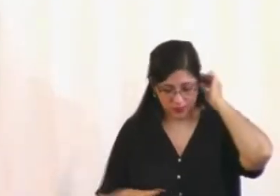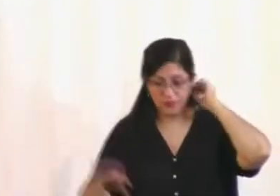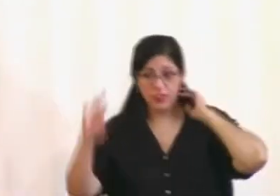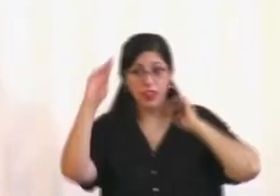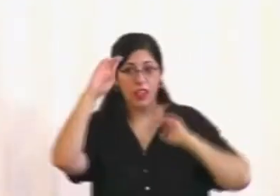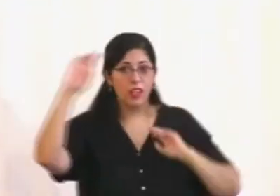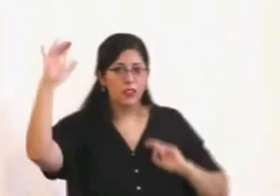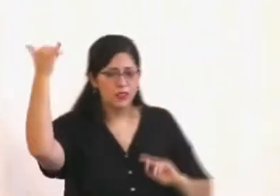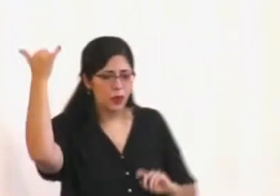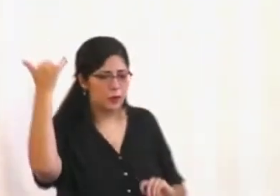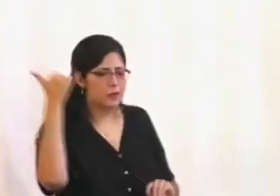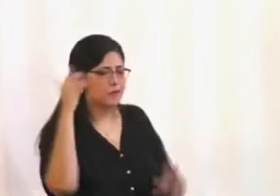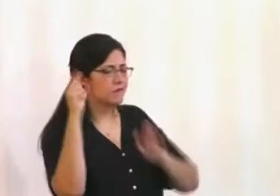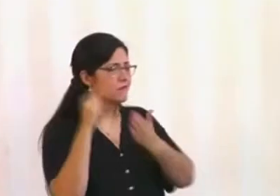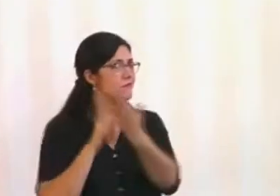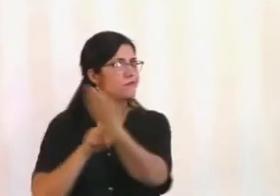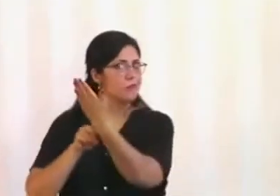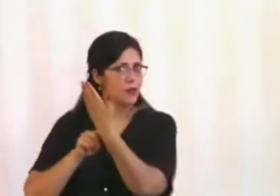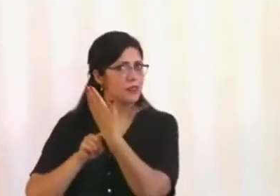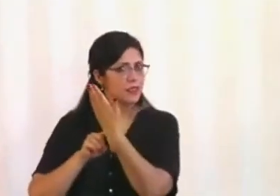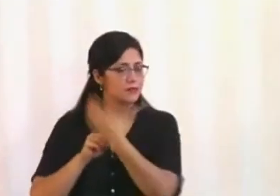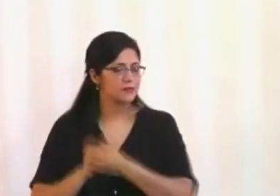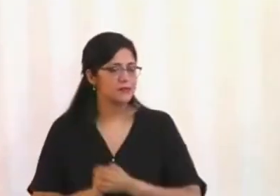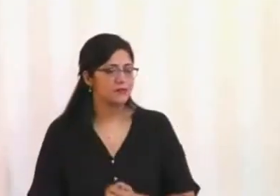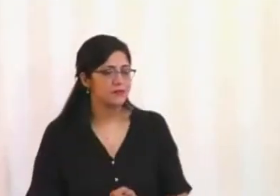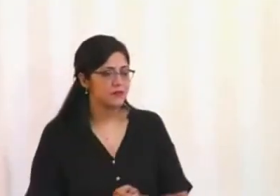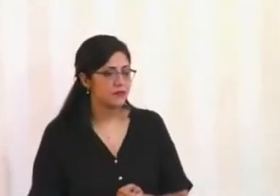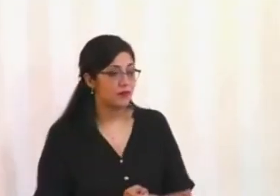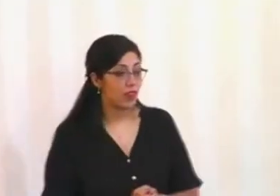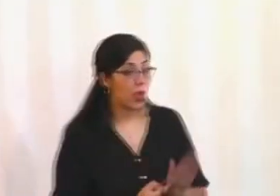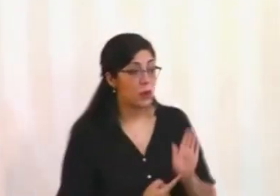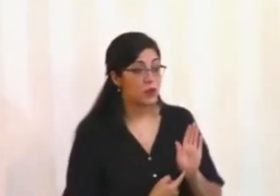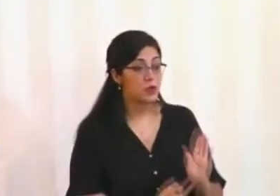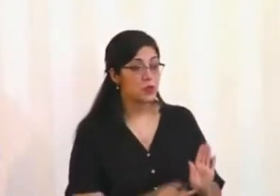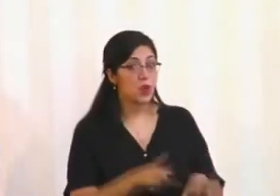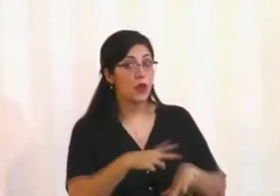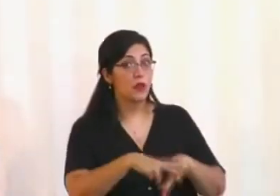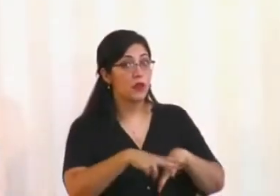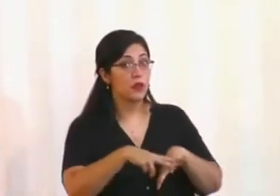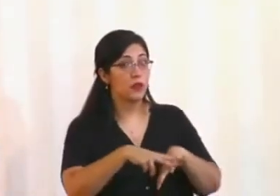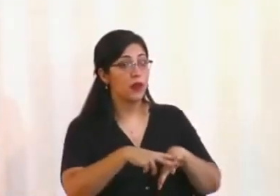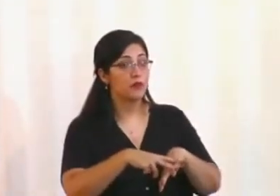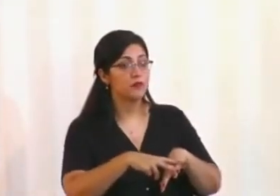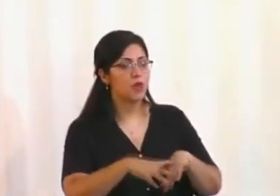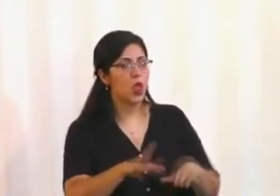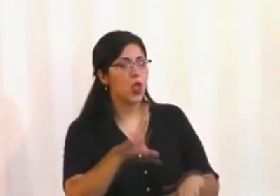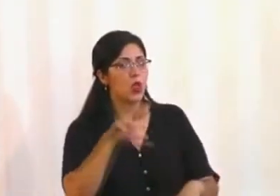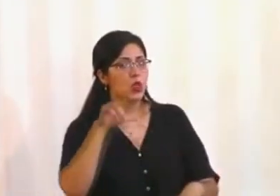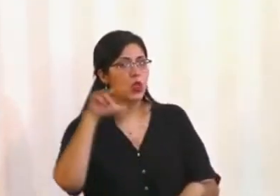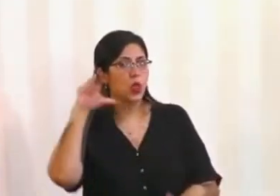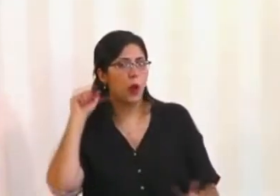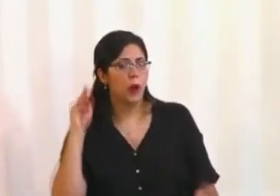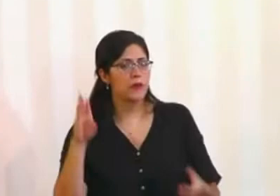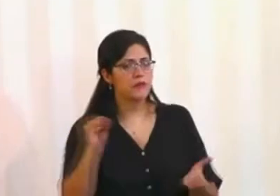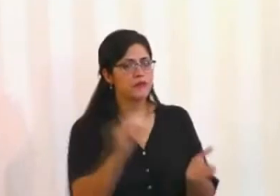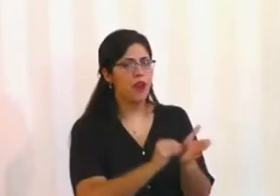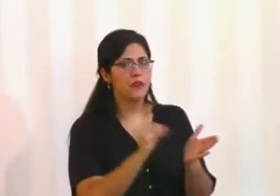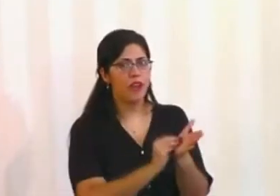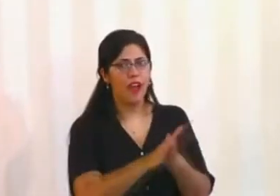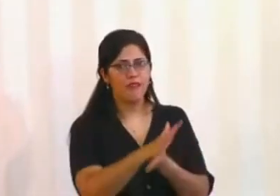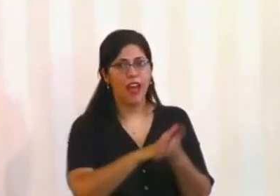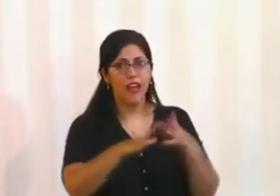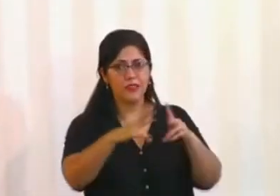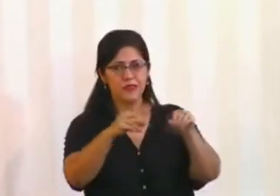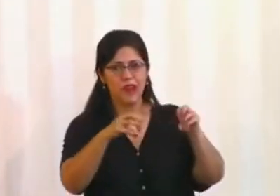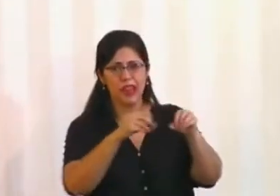que Ele é o nosso Deus provedor. Ele disse: nunca faltará farinha na tua panela e nem azeite na tua botija. Eu sei que tem muita gente